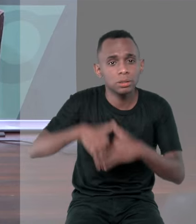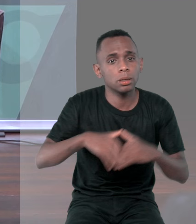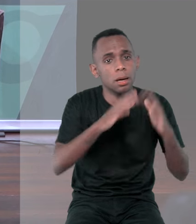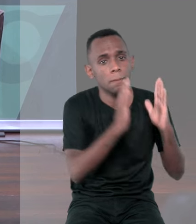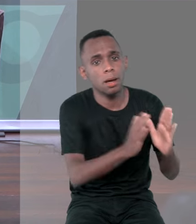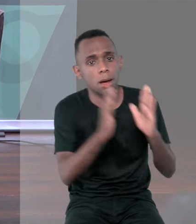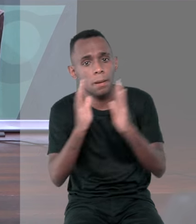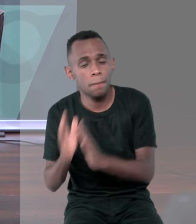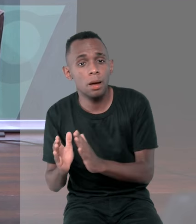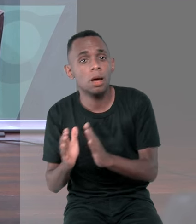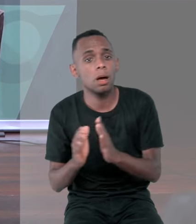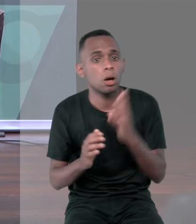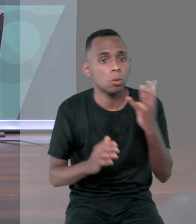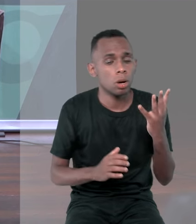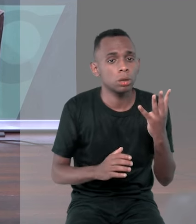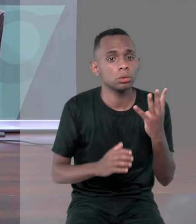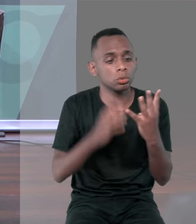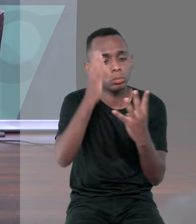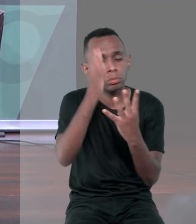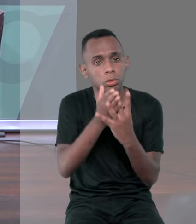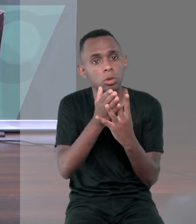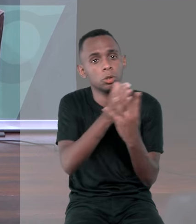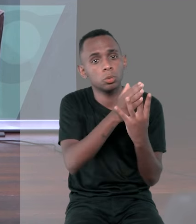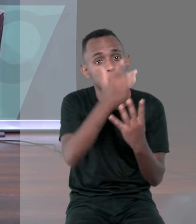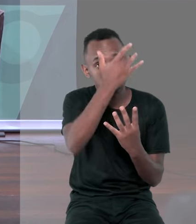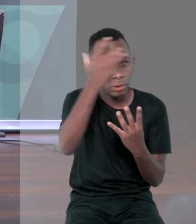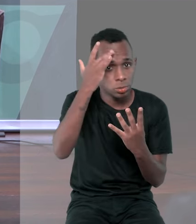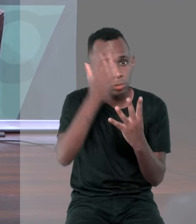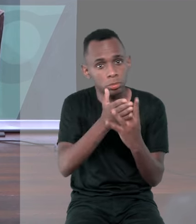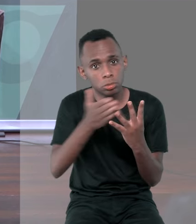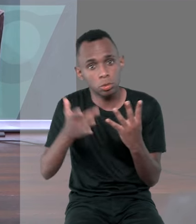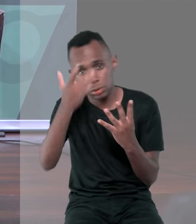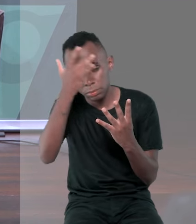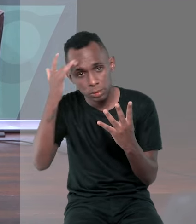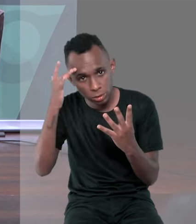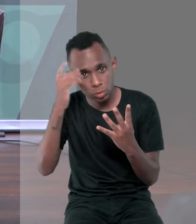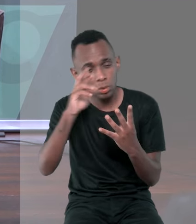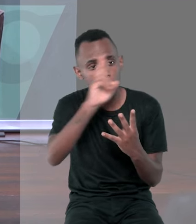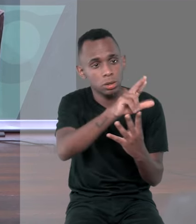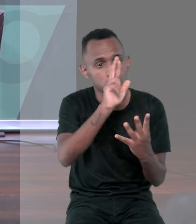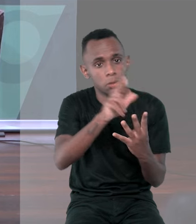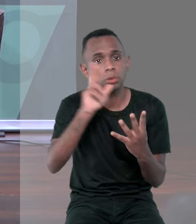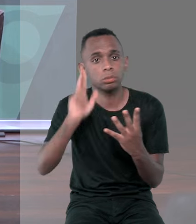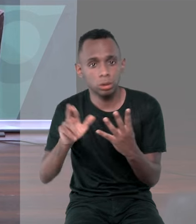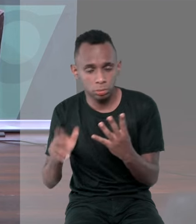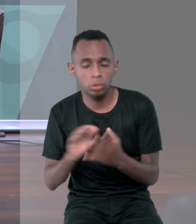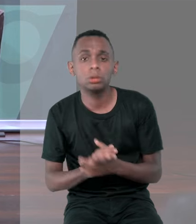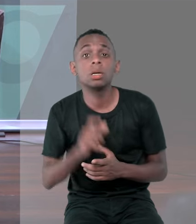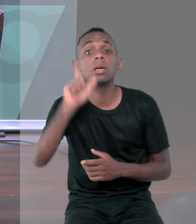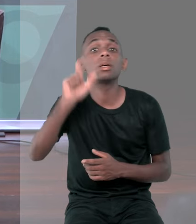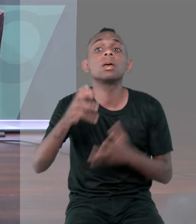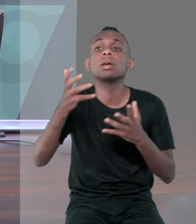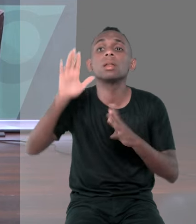de perguntas, quatro perguntas, duas pessoas, Jefferson responde e depois mais duas. Quem gostaria